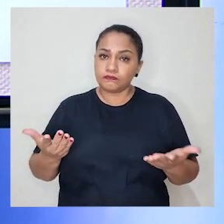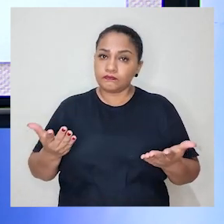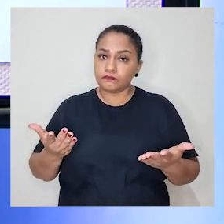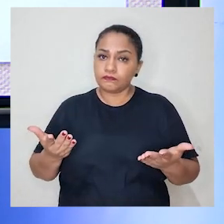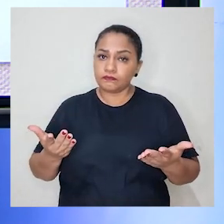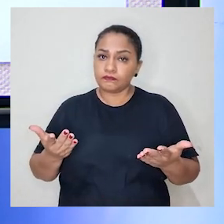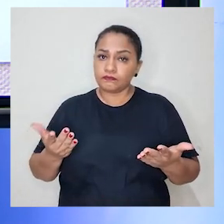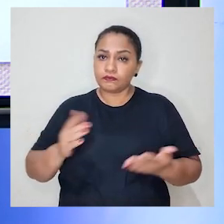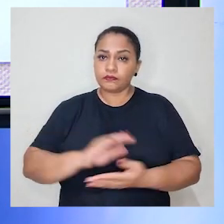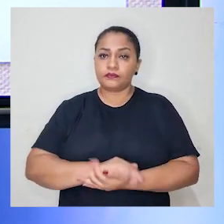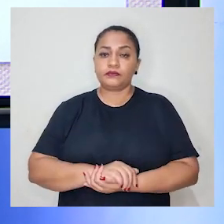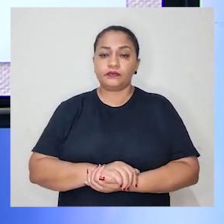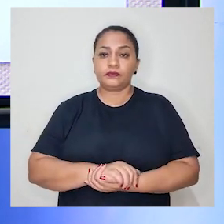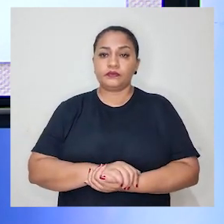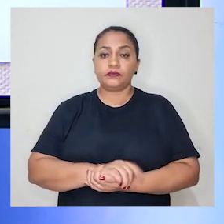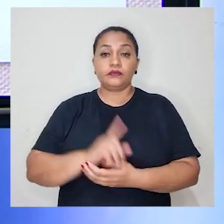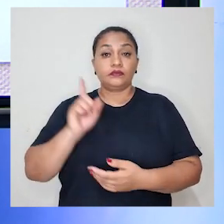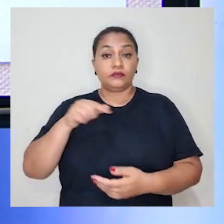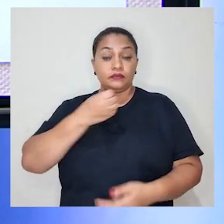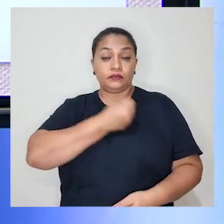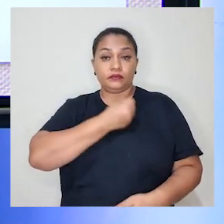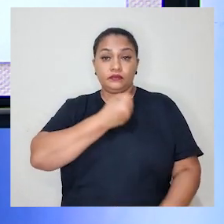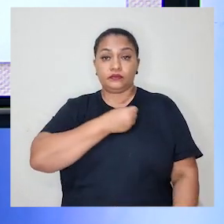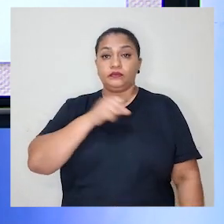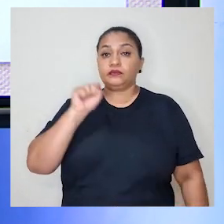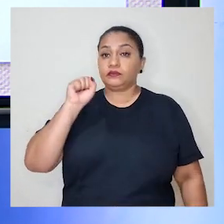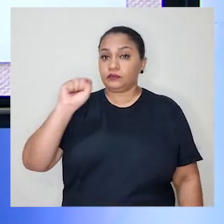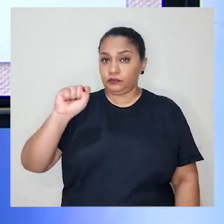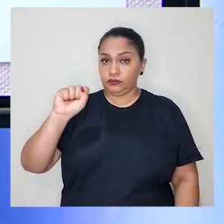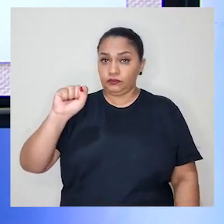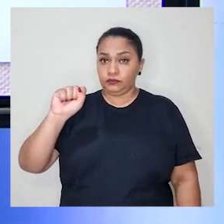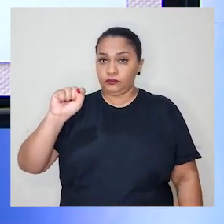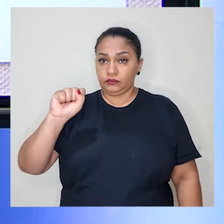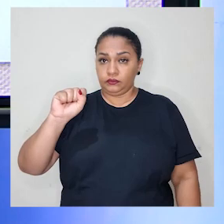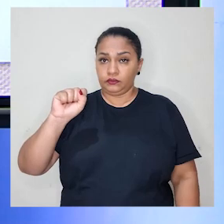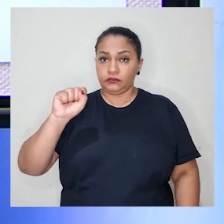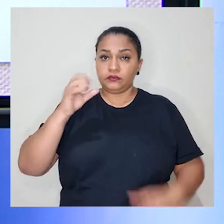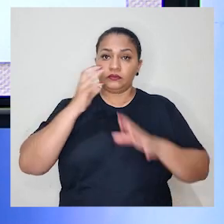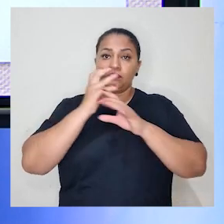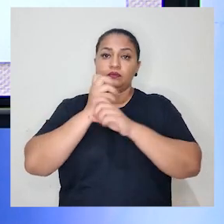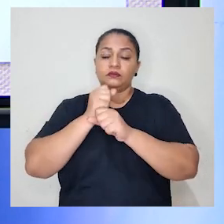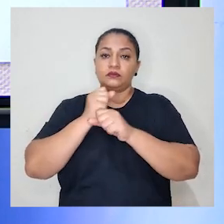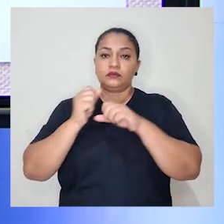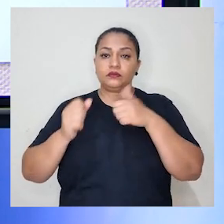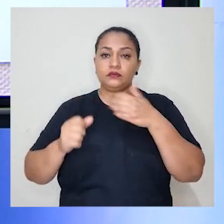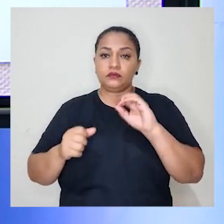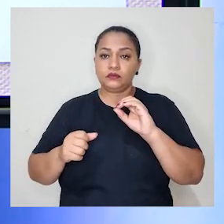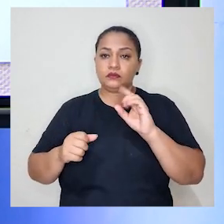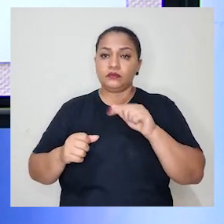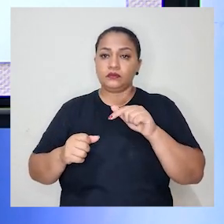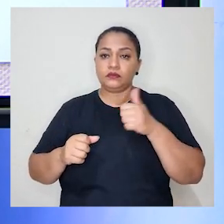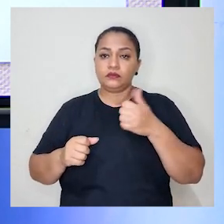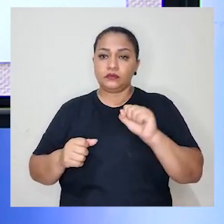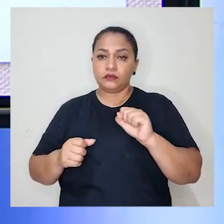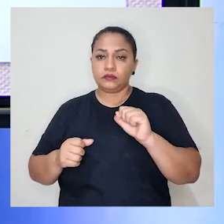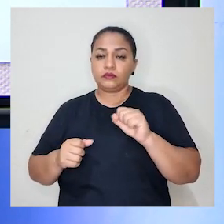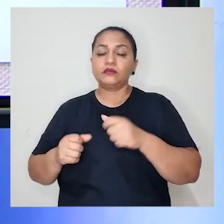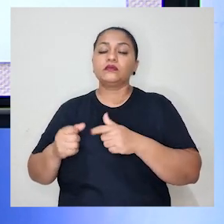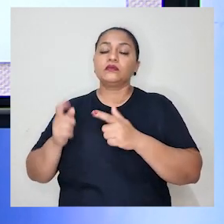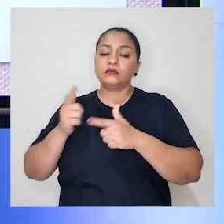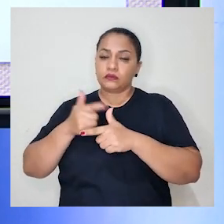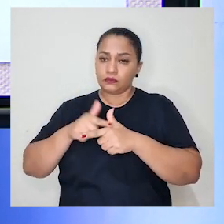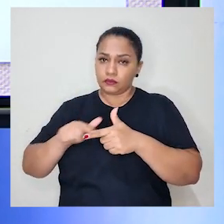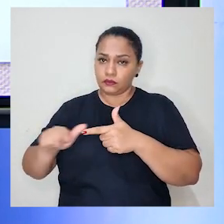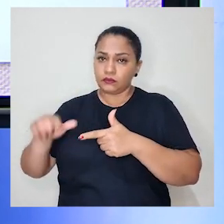Então, é o número 8. 8 mais 10 dá 18. 18 é